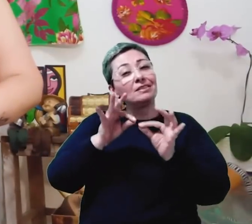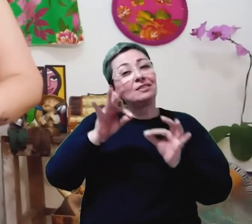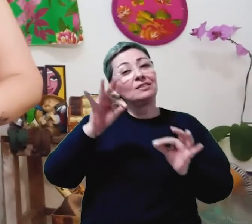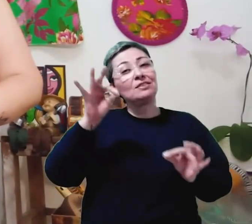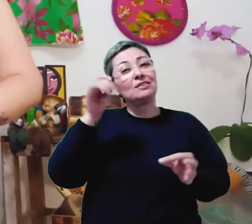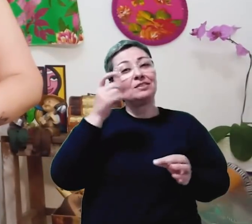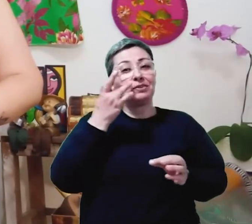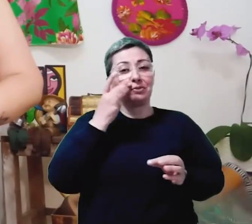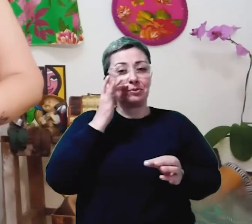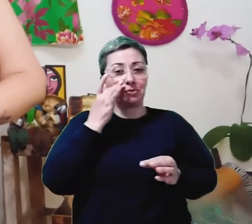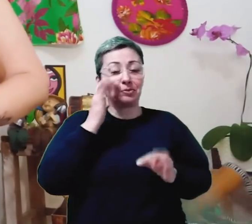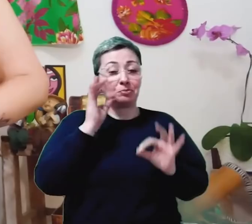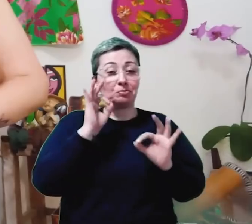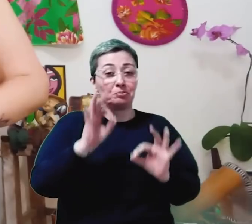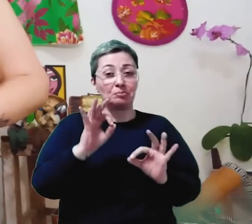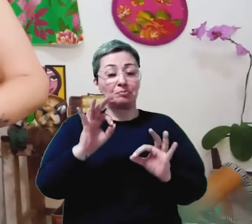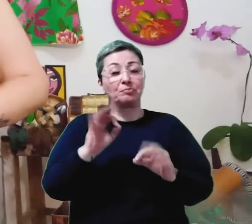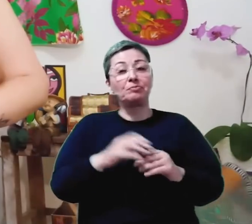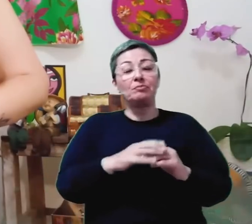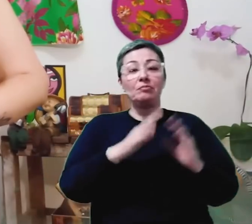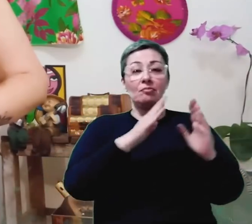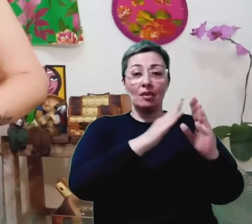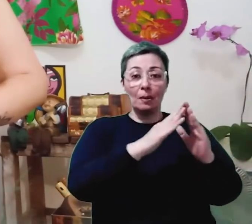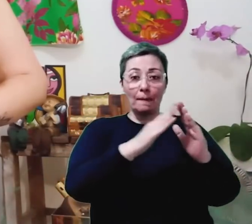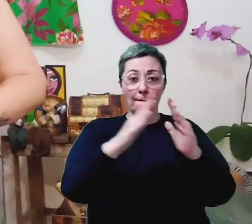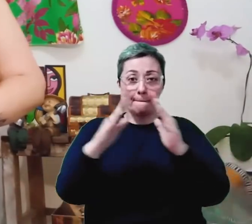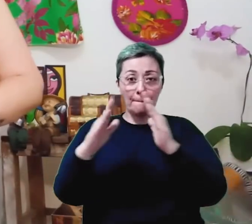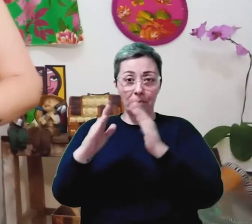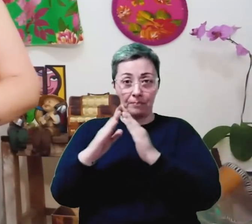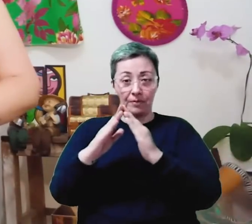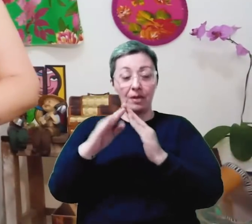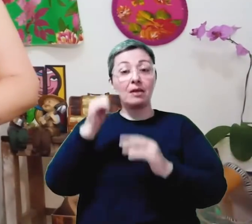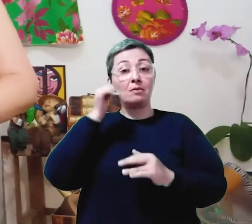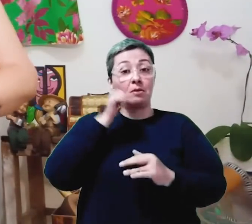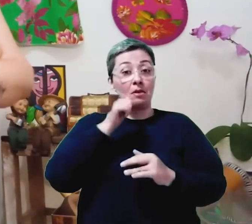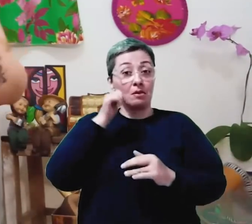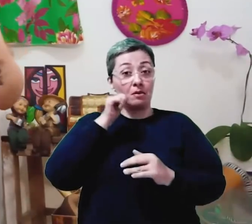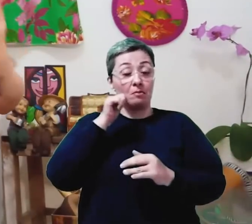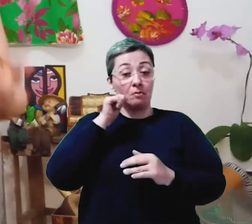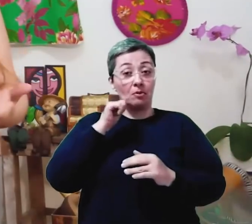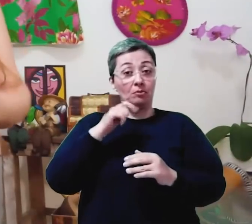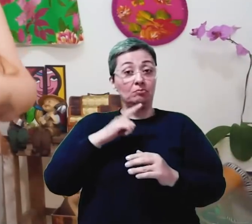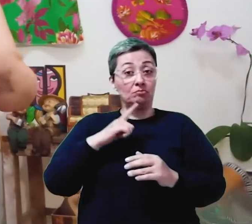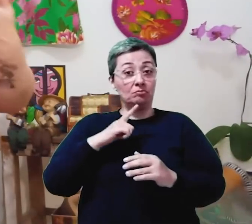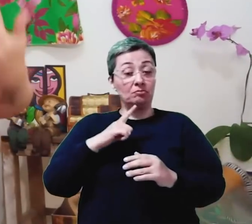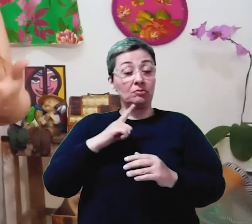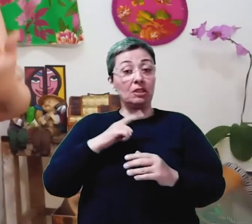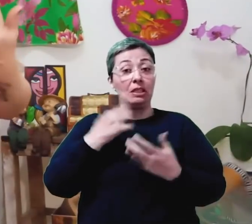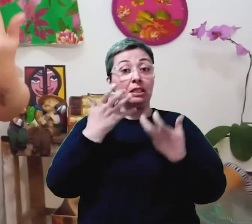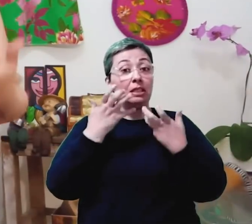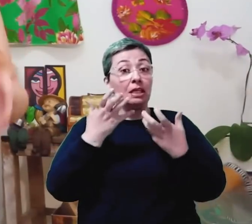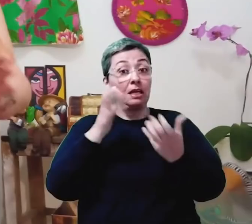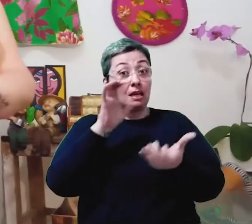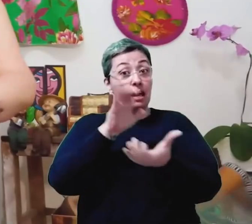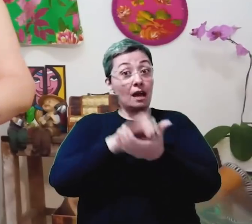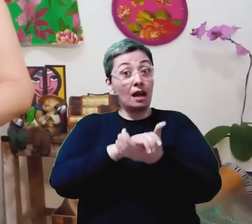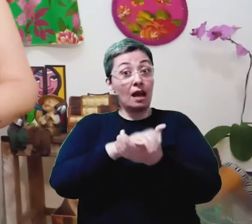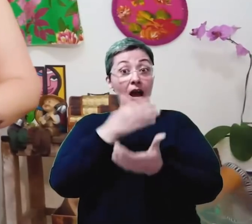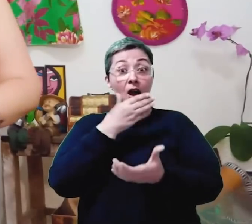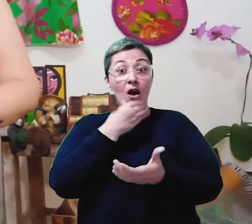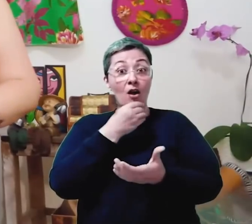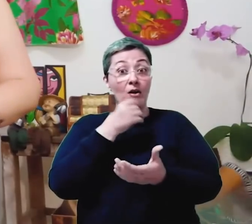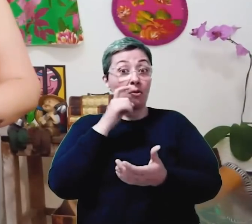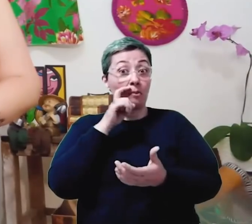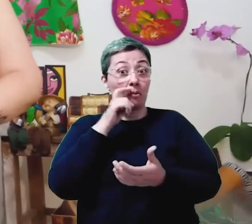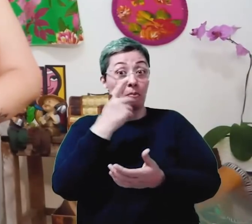ouro. Na vizinhança vivia uma moça que queria se casar com o pai